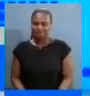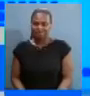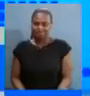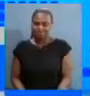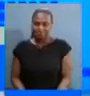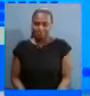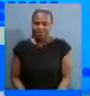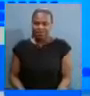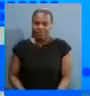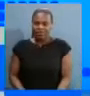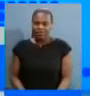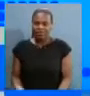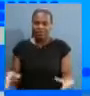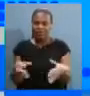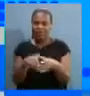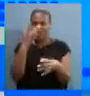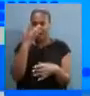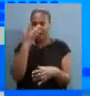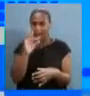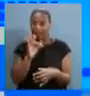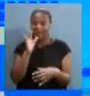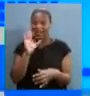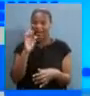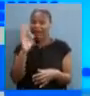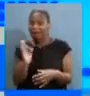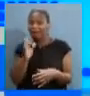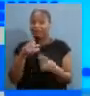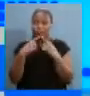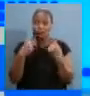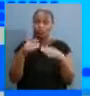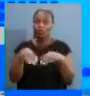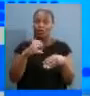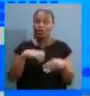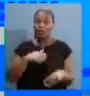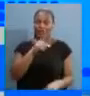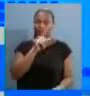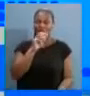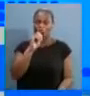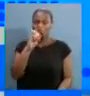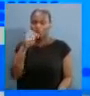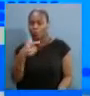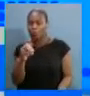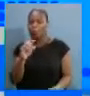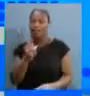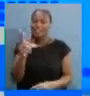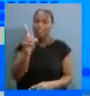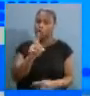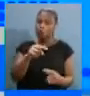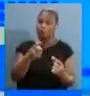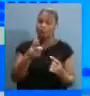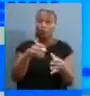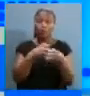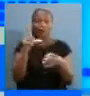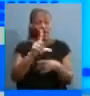a confederação africana de futebol caf anunciou que o jogo entre cabo verde e os outros a contar para a sexta jornada do grupo